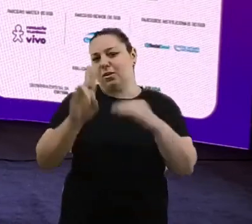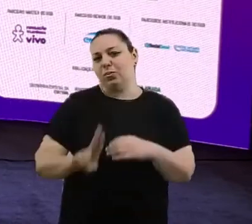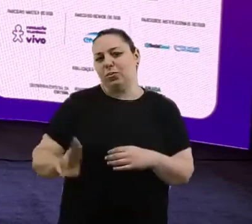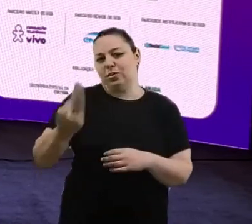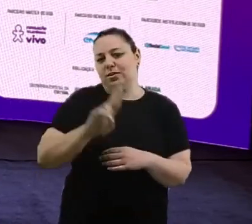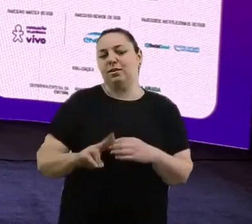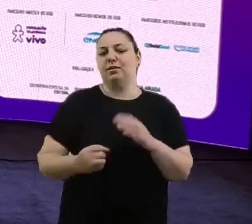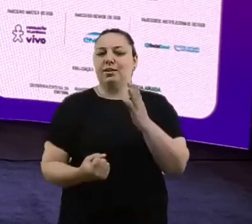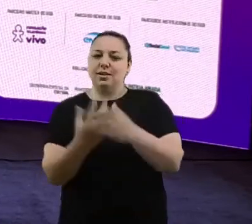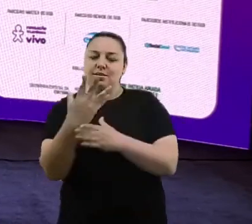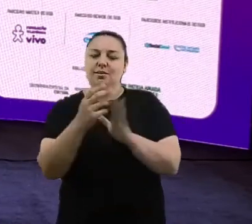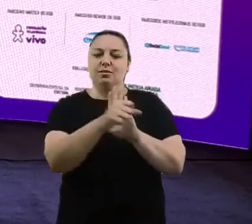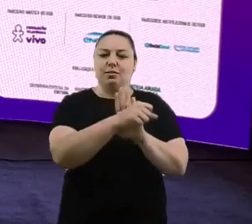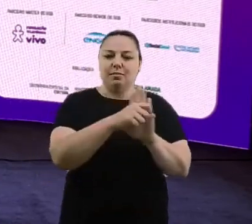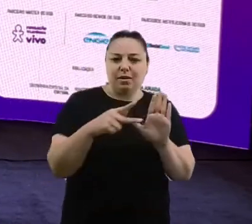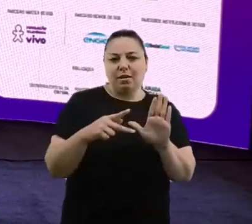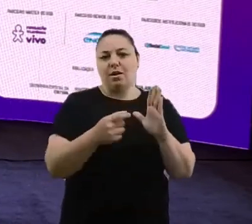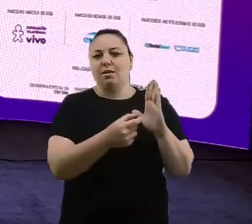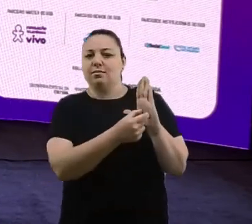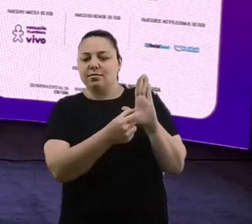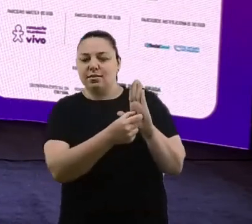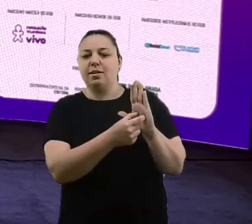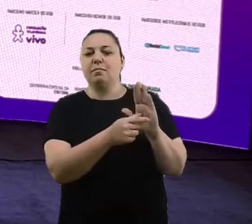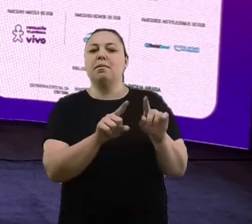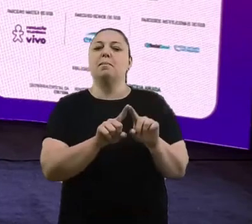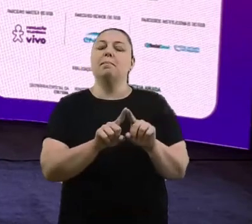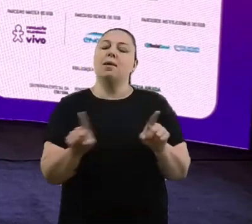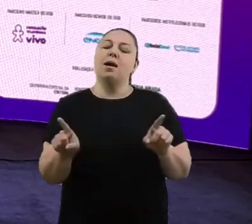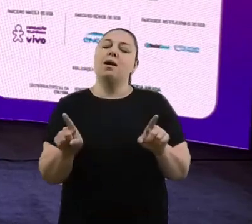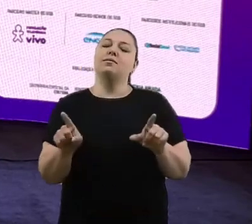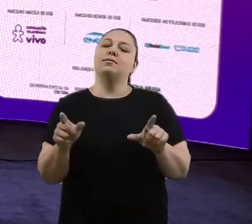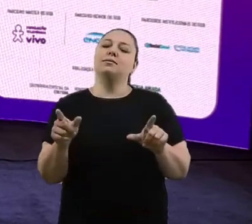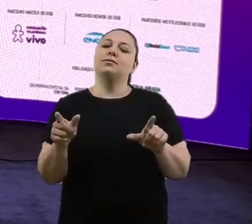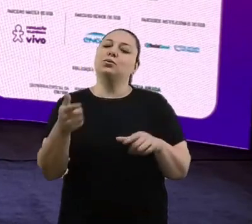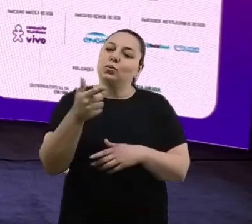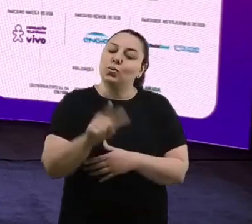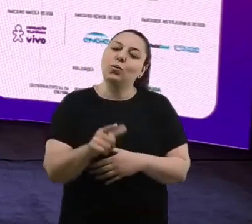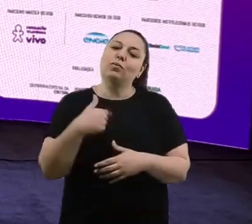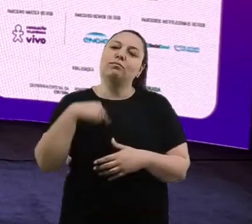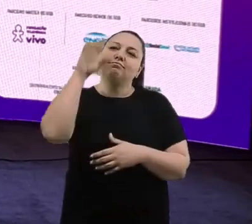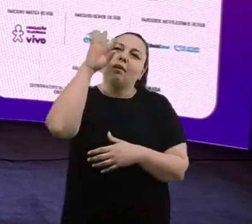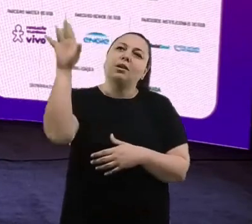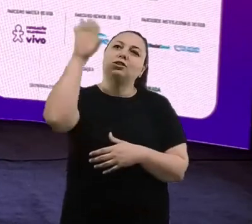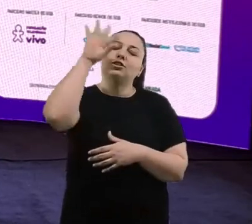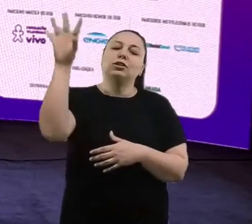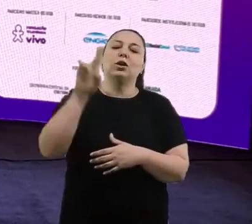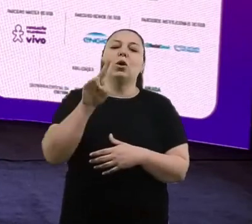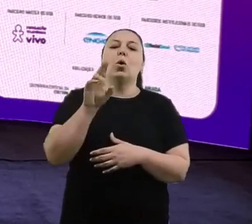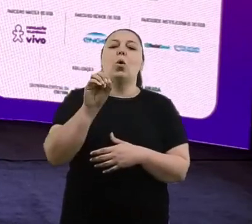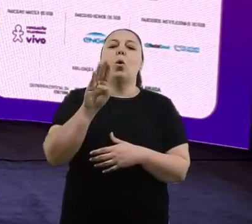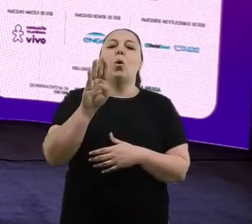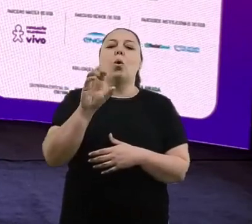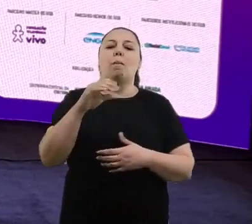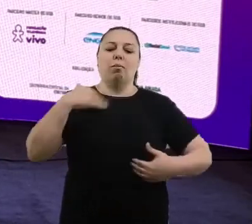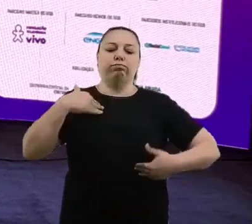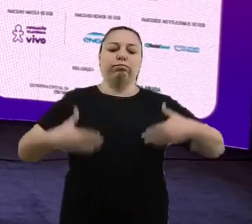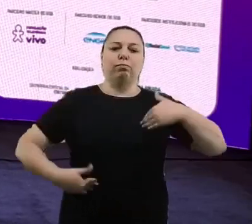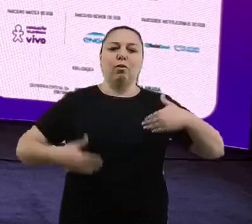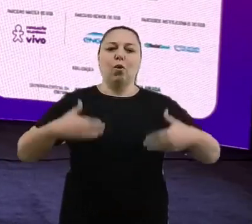aplicativos, mas, novamente, né, a gente tende a imaginar o robô com um corpo físico